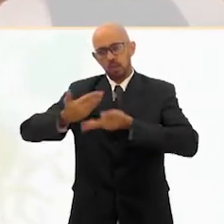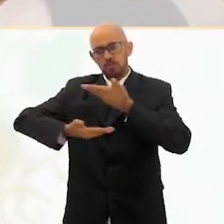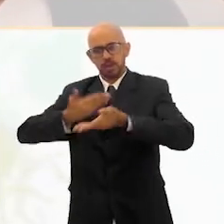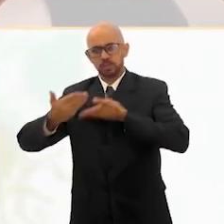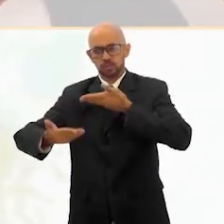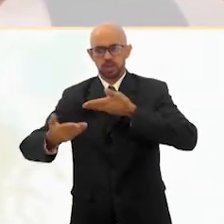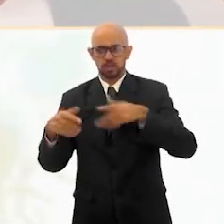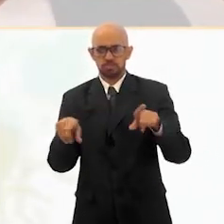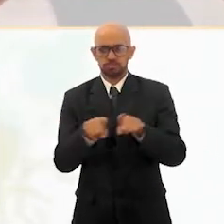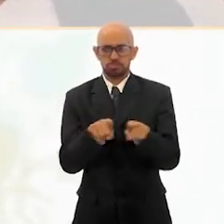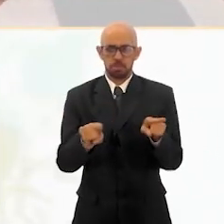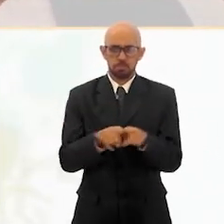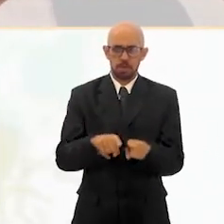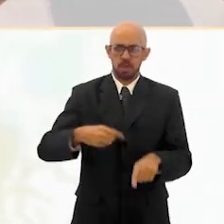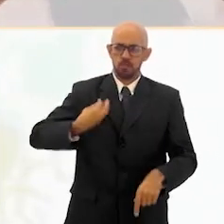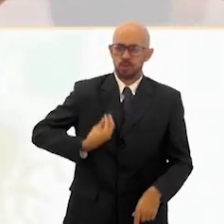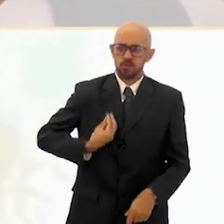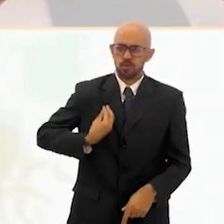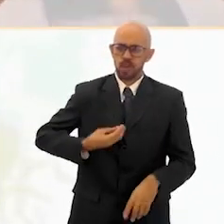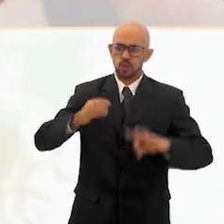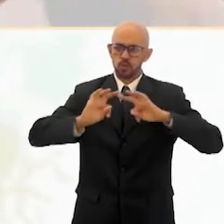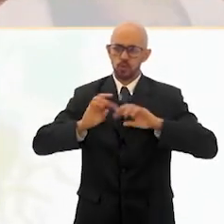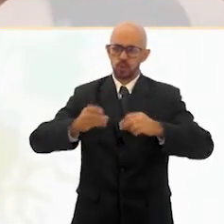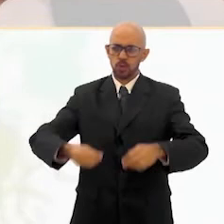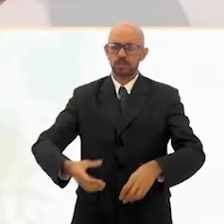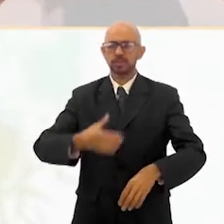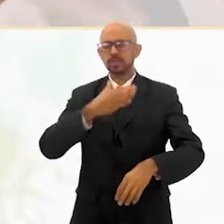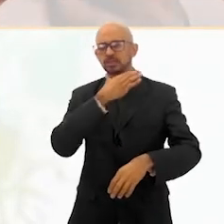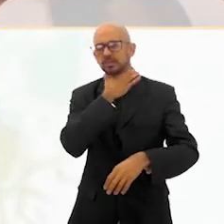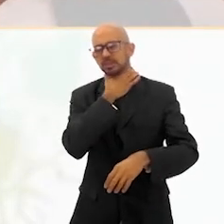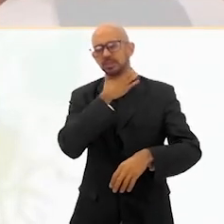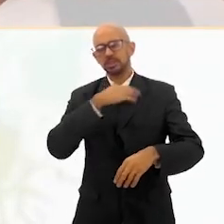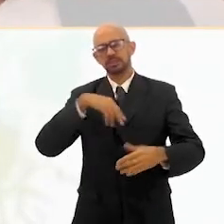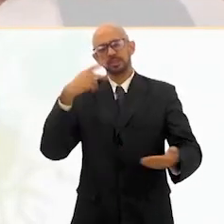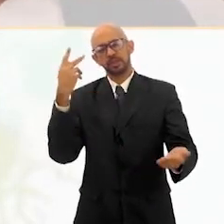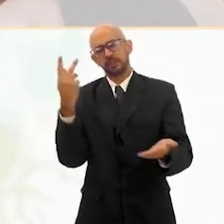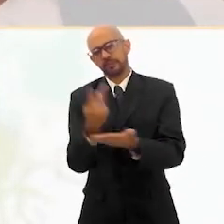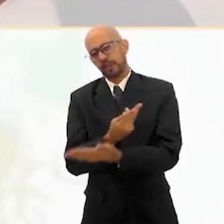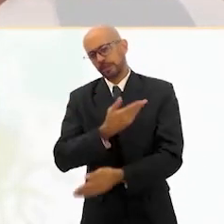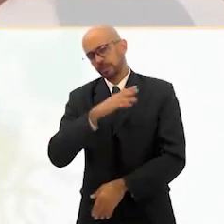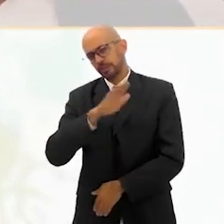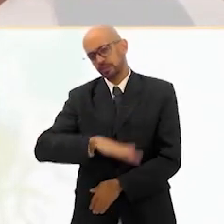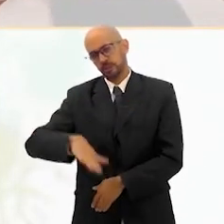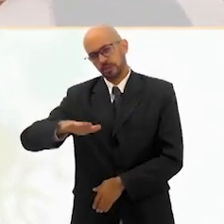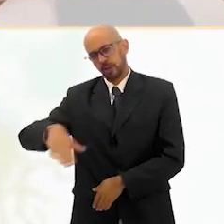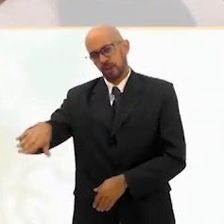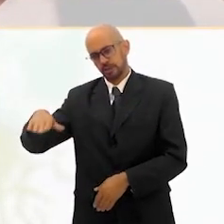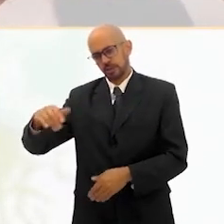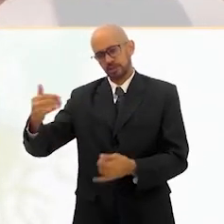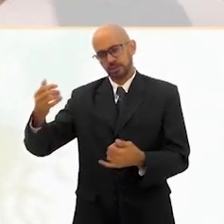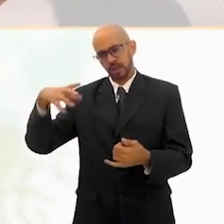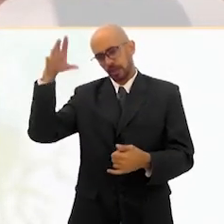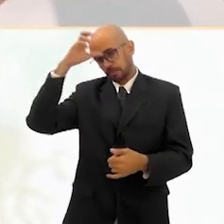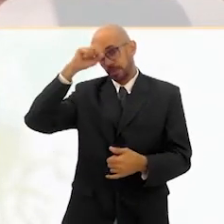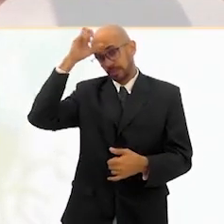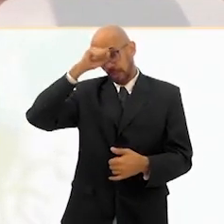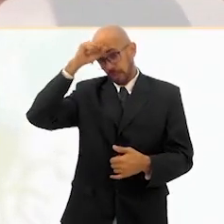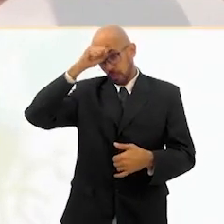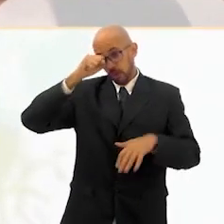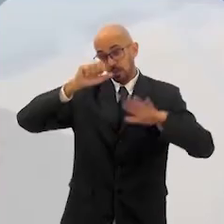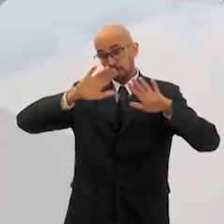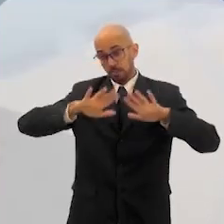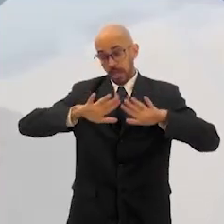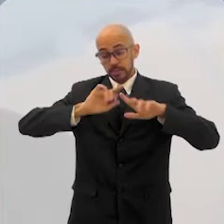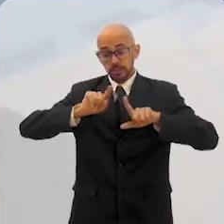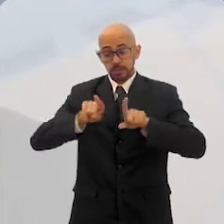compartilhar isso, né? Vivendo todas as crises que as crianças vivem, né? Nesse processo de formação. Né? Então,